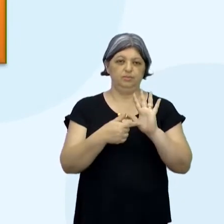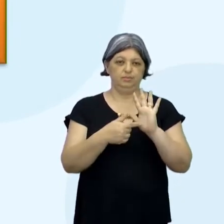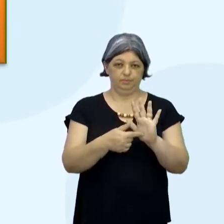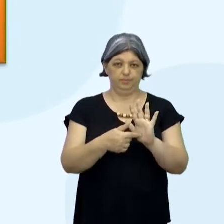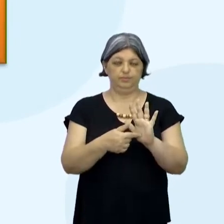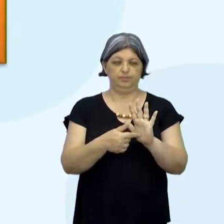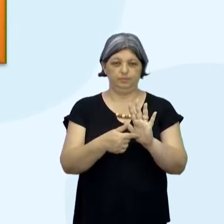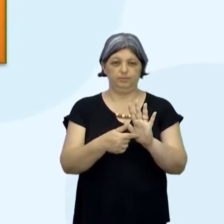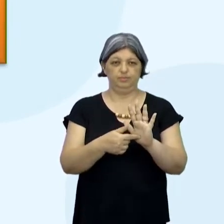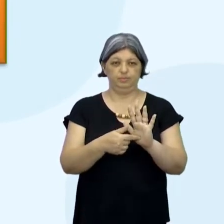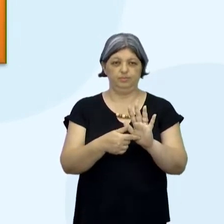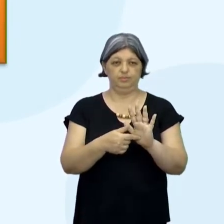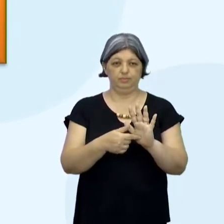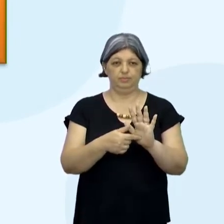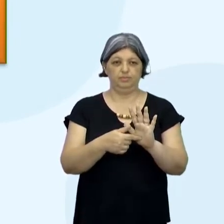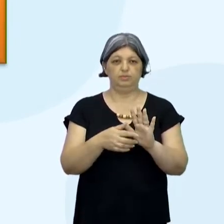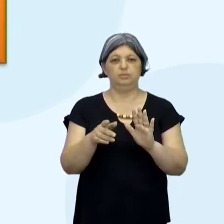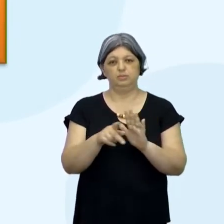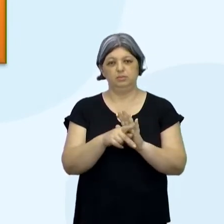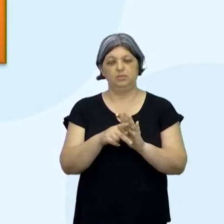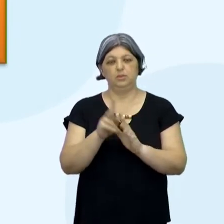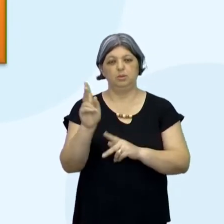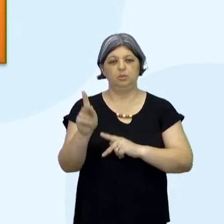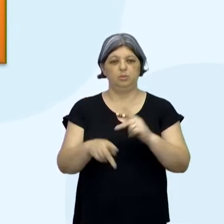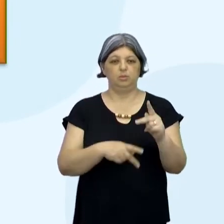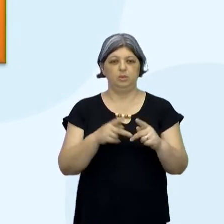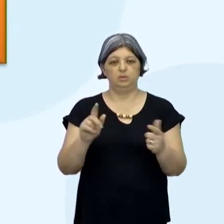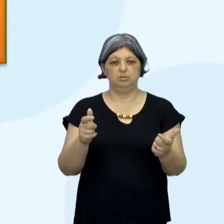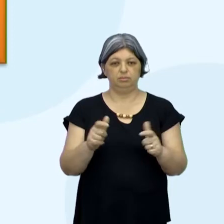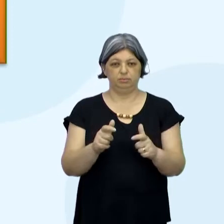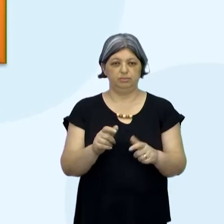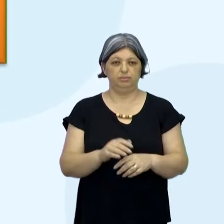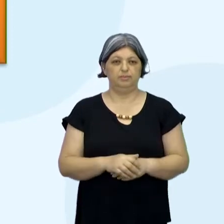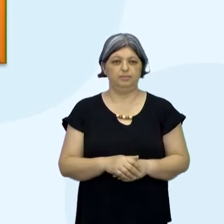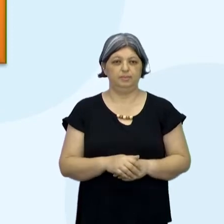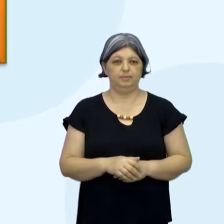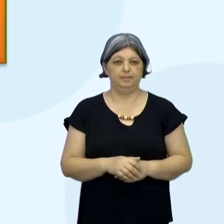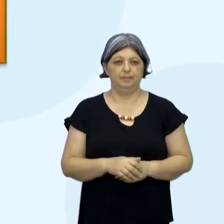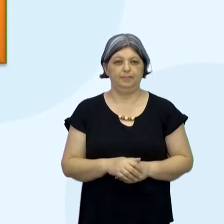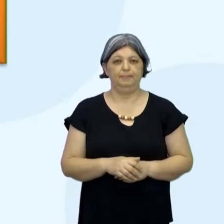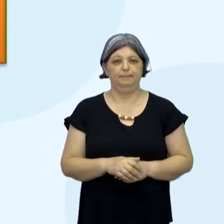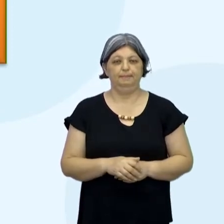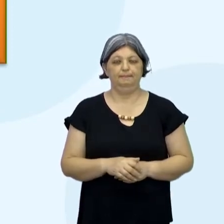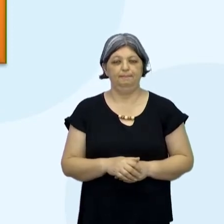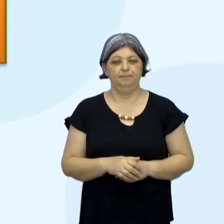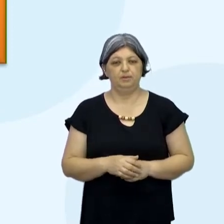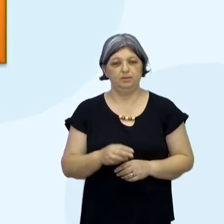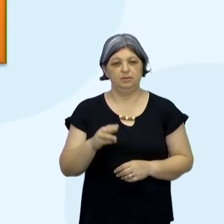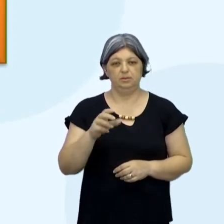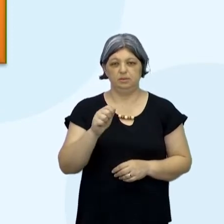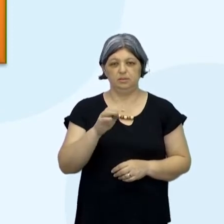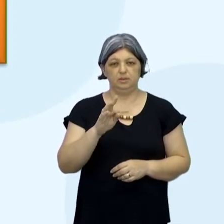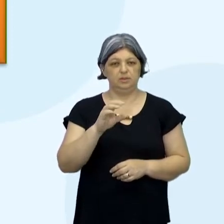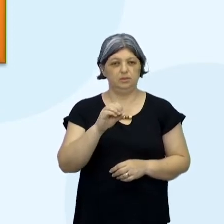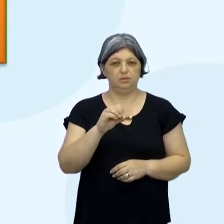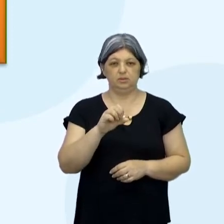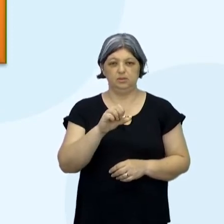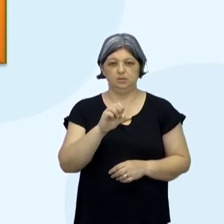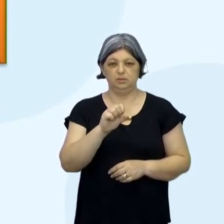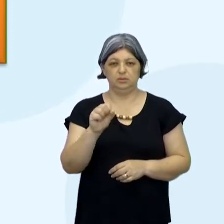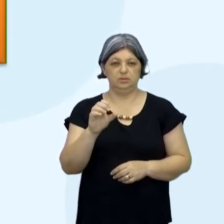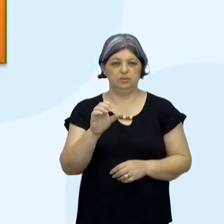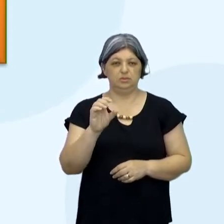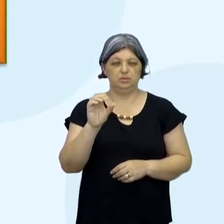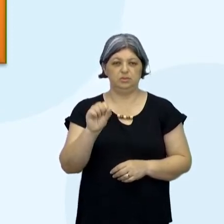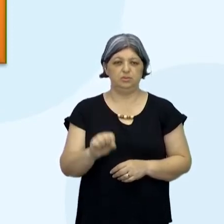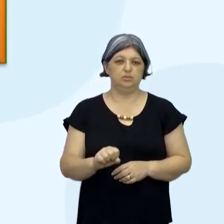são os menos populosos, né? Então a gente tem em 21º lugar Mato Grosso do Sul, com pouco mais aí de